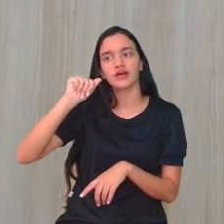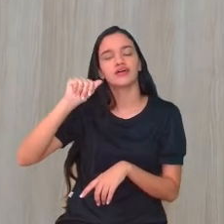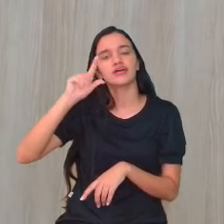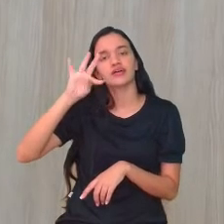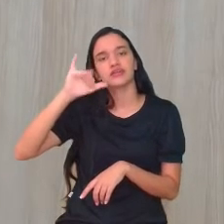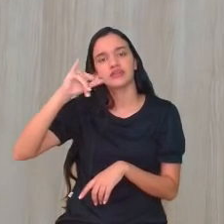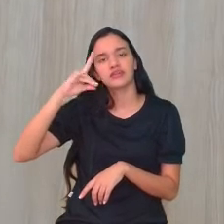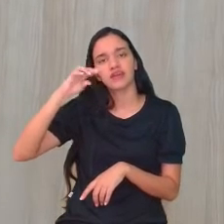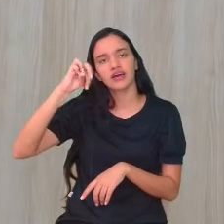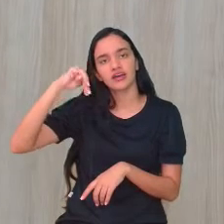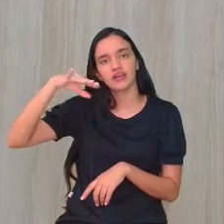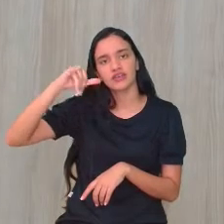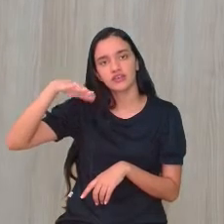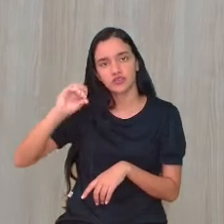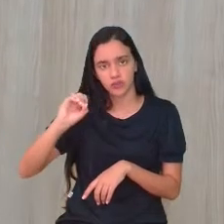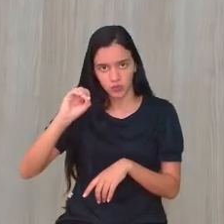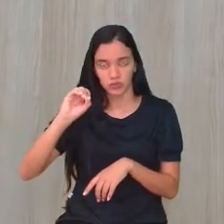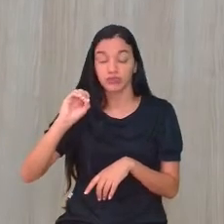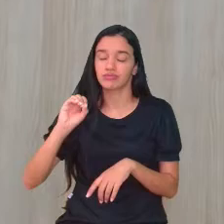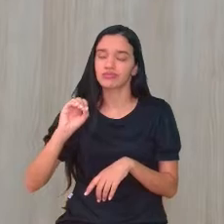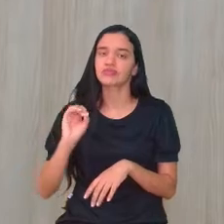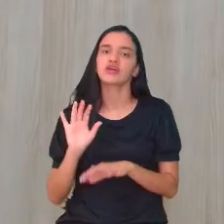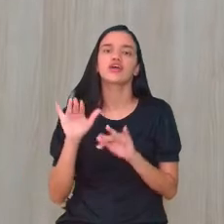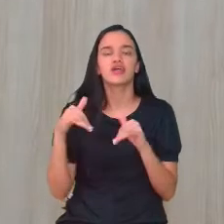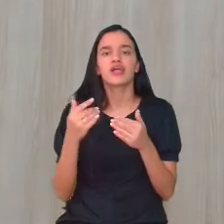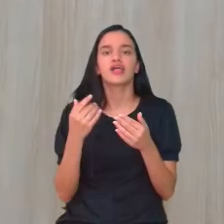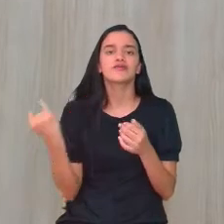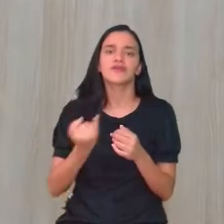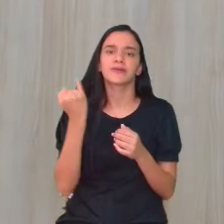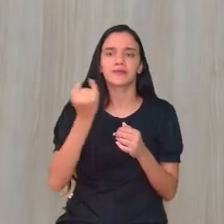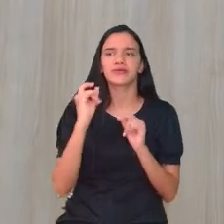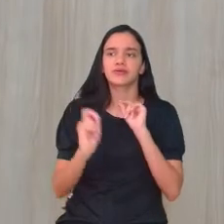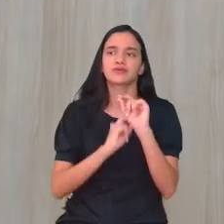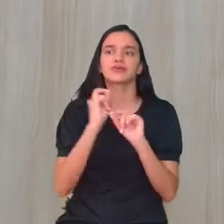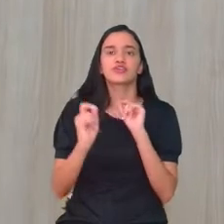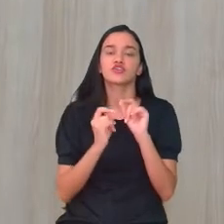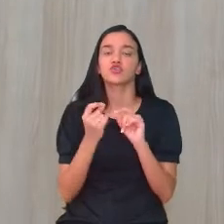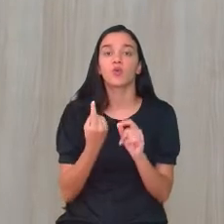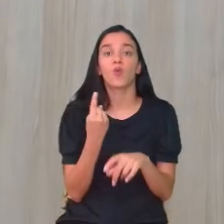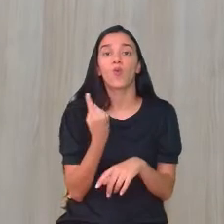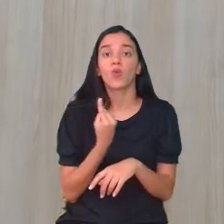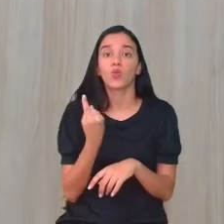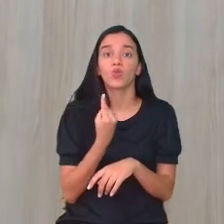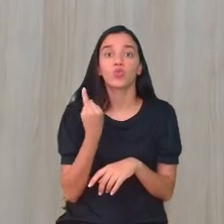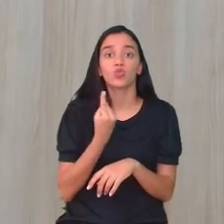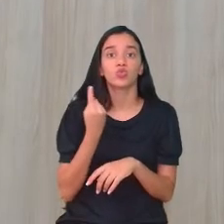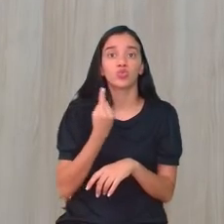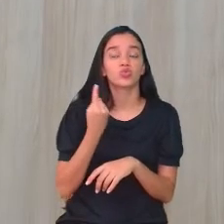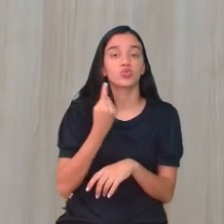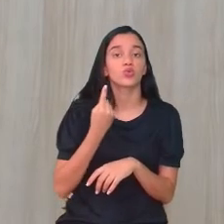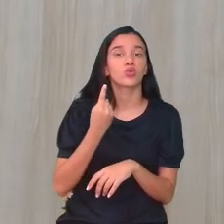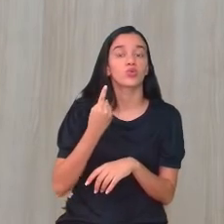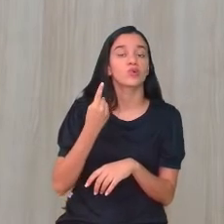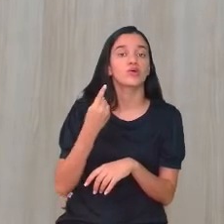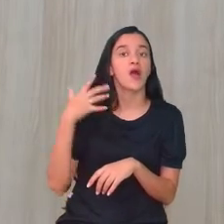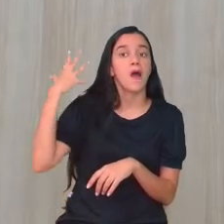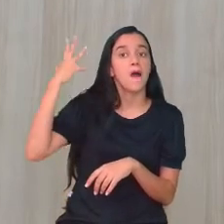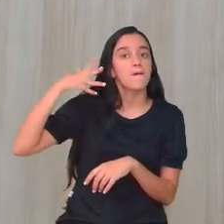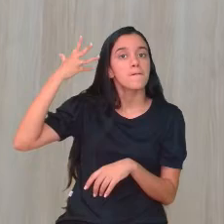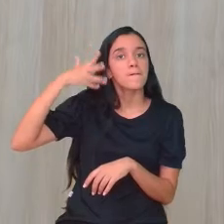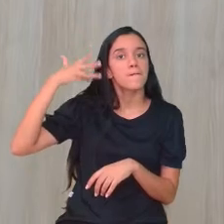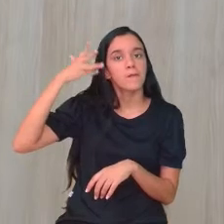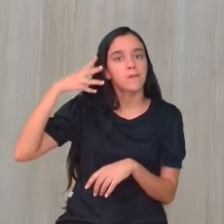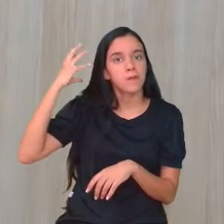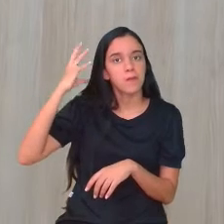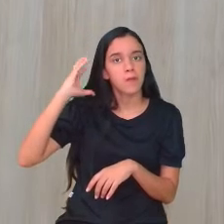a diversidade partidária, né? O que vai importar aqui será o único partido, é o partido do Estado, né? No caso